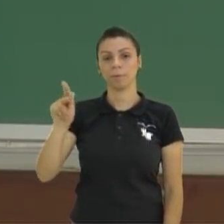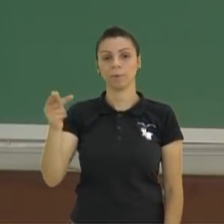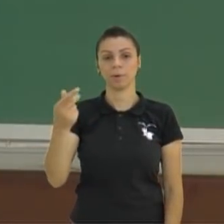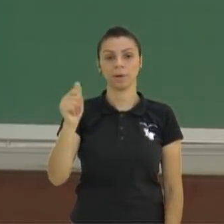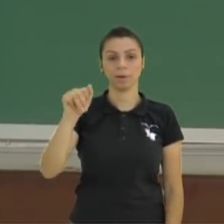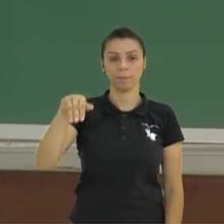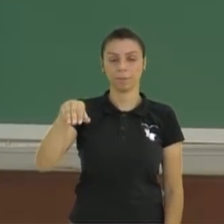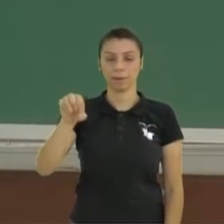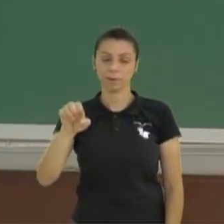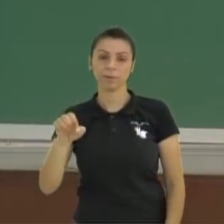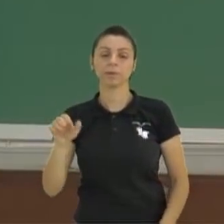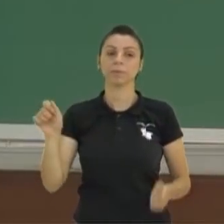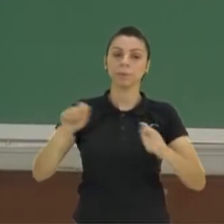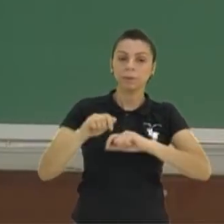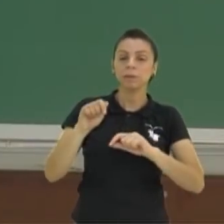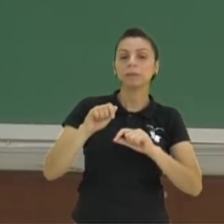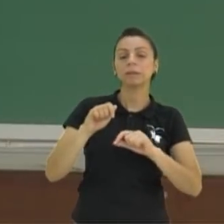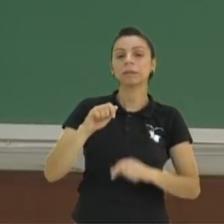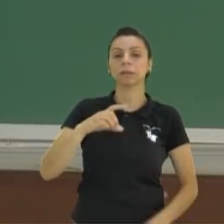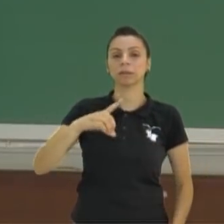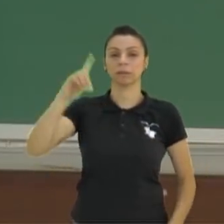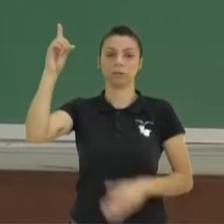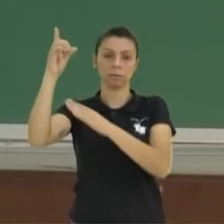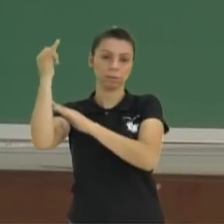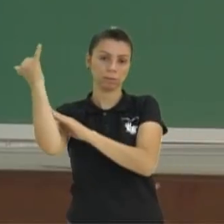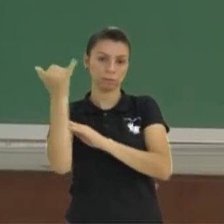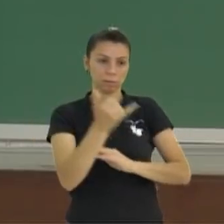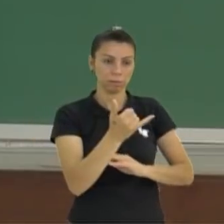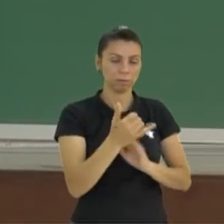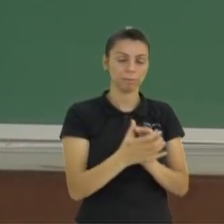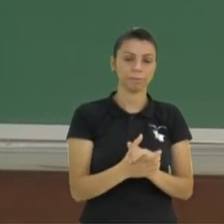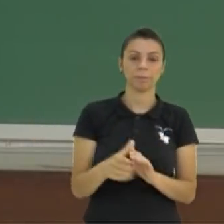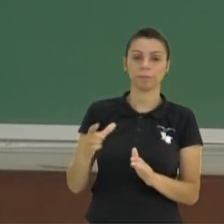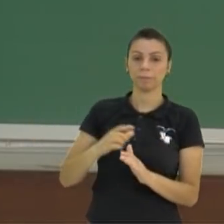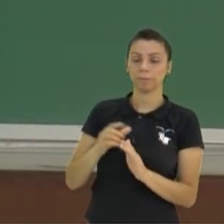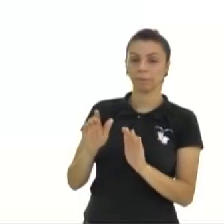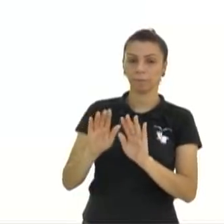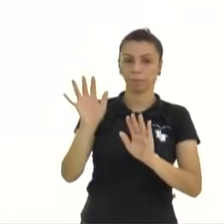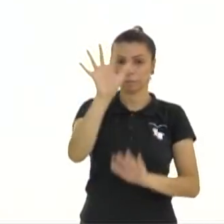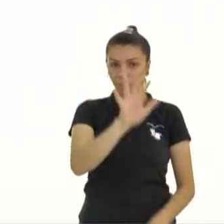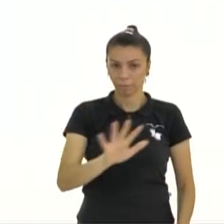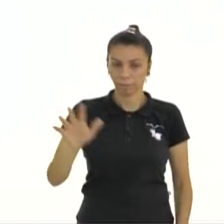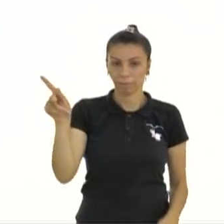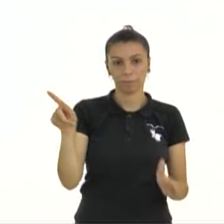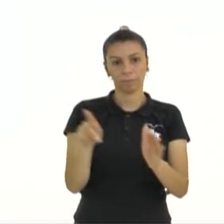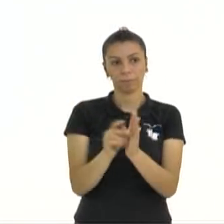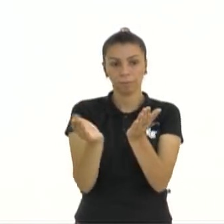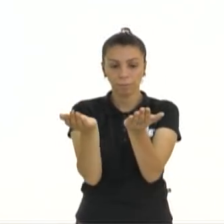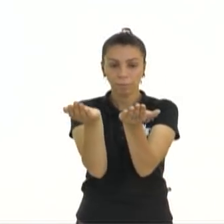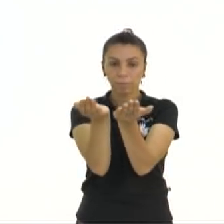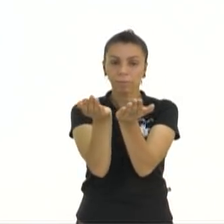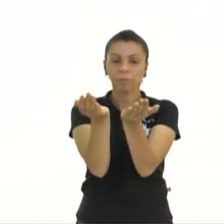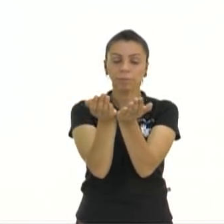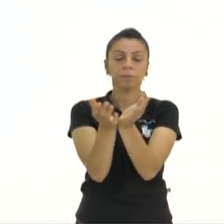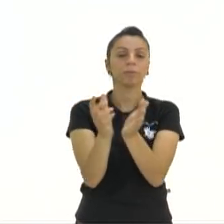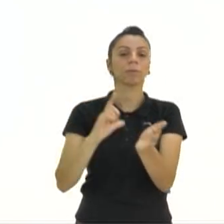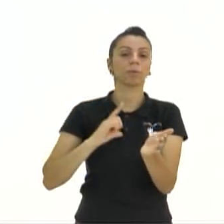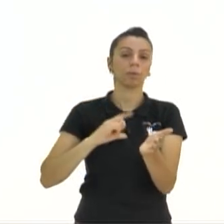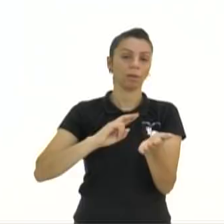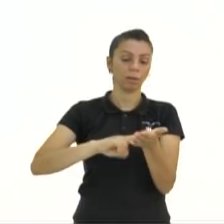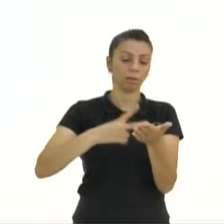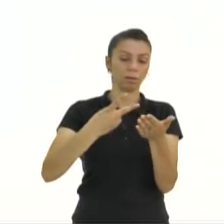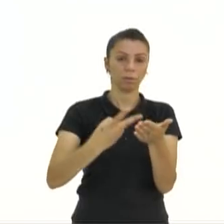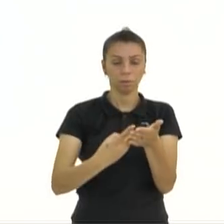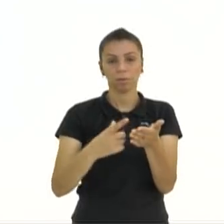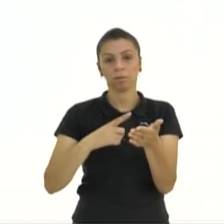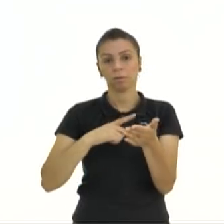alinhar essa revelação divina. Aqui temos uma imagem do Corão, muitas versões são bilíngues, ou seja, vem na